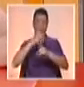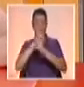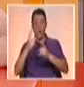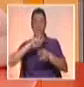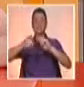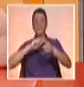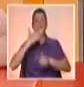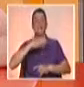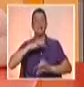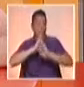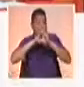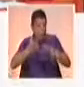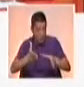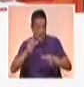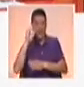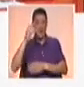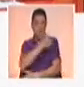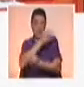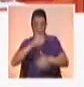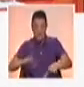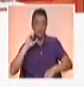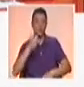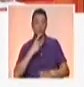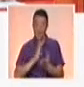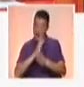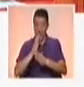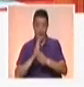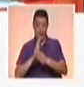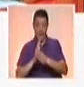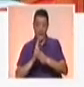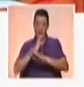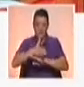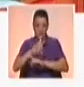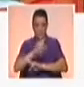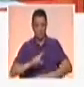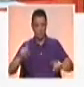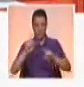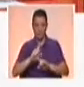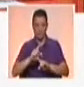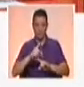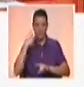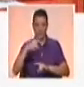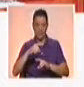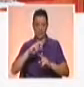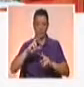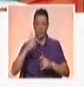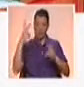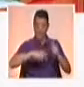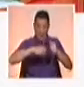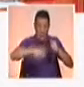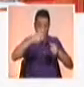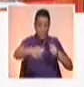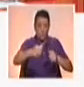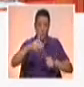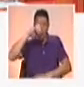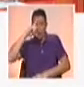seja, crianças surdas nestas zonas não têm acesso não a um ensino. Não têm que se deslocar. Tem que se deslocar, quilómetros. Se for possível, não é? Exatamente. Se for